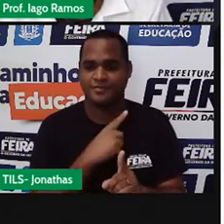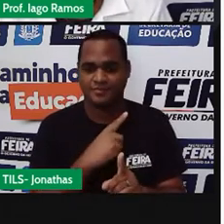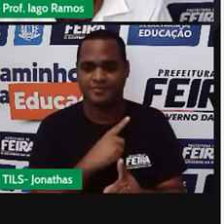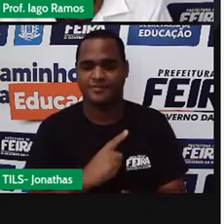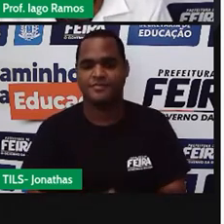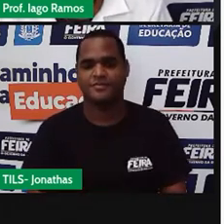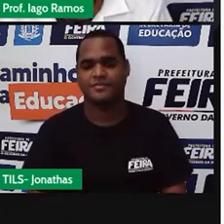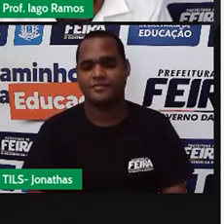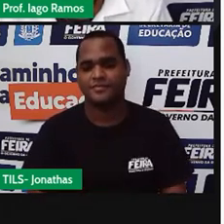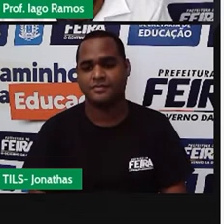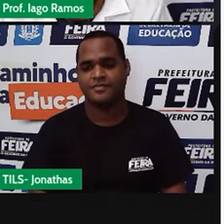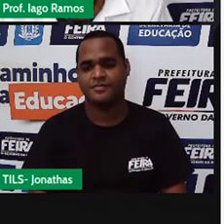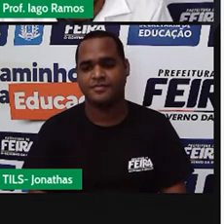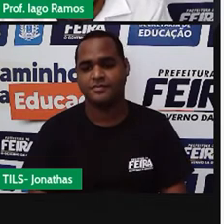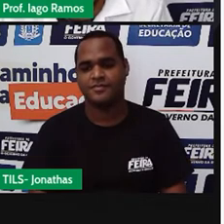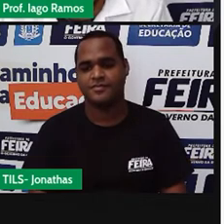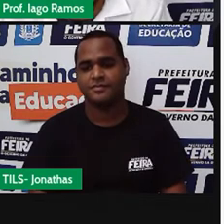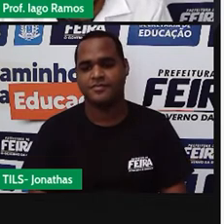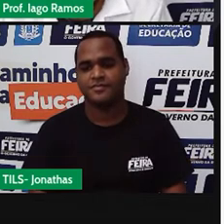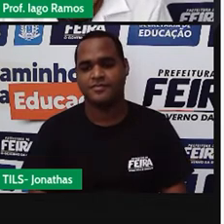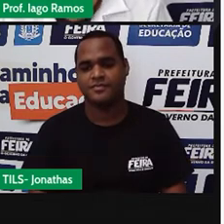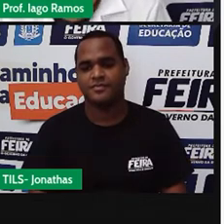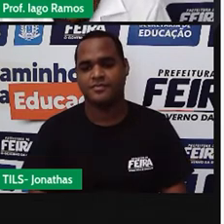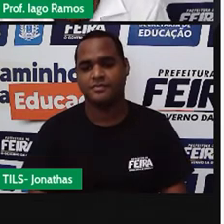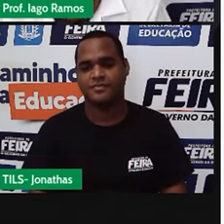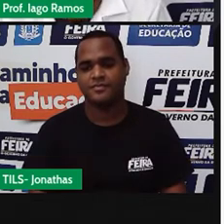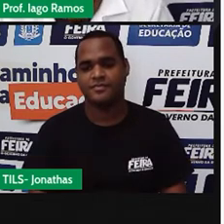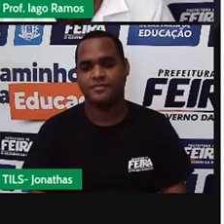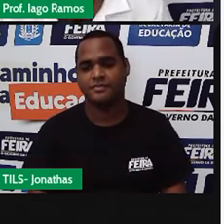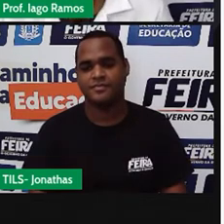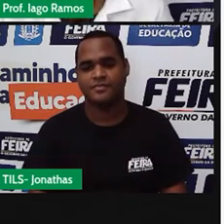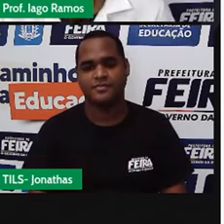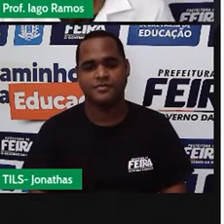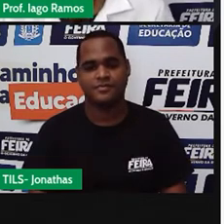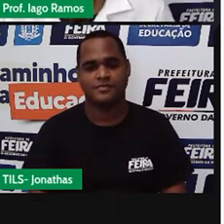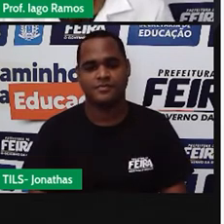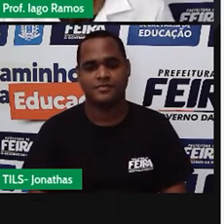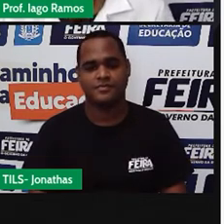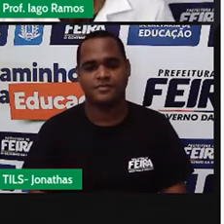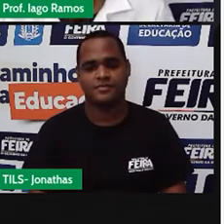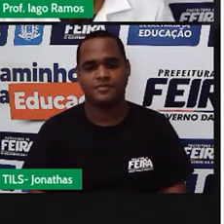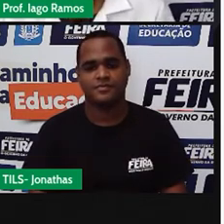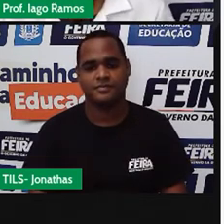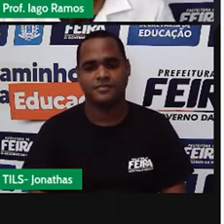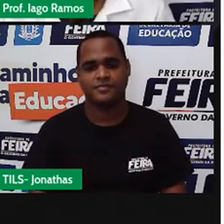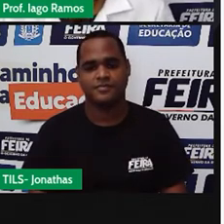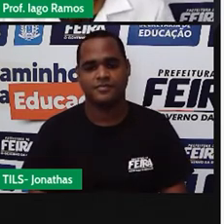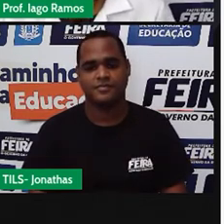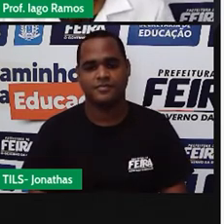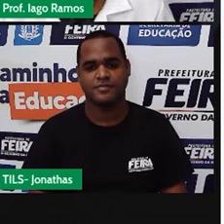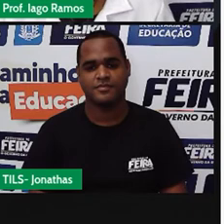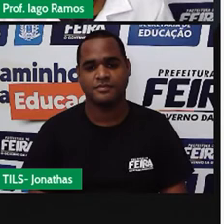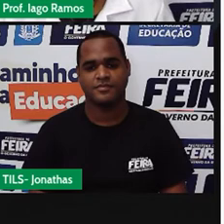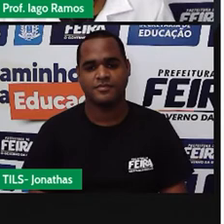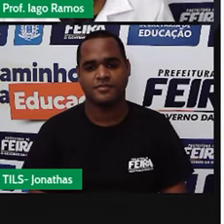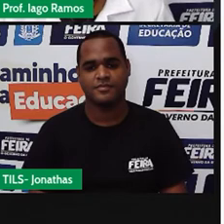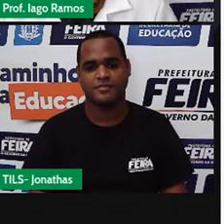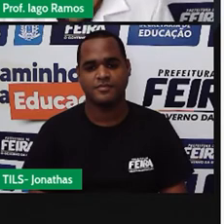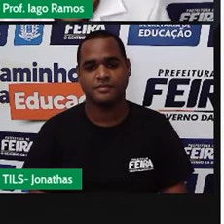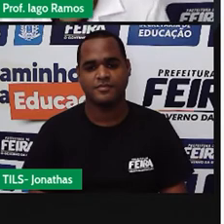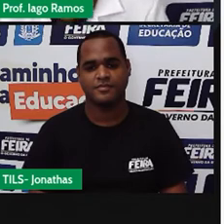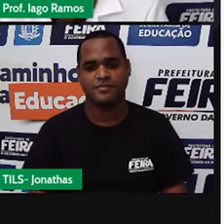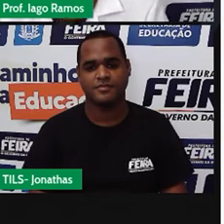e e eu achei pronto onde tem